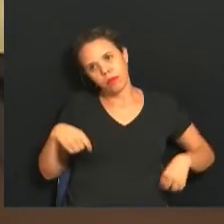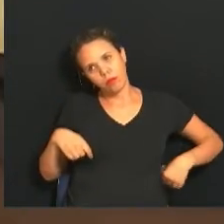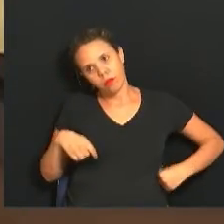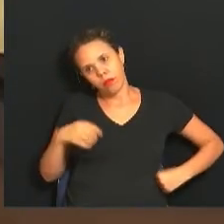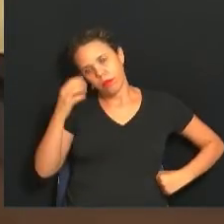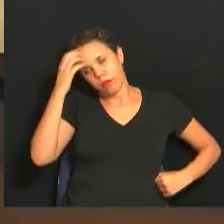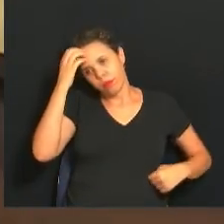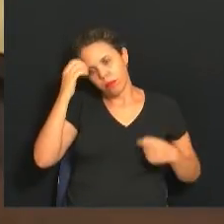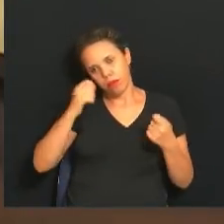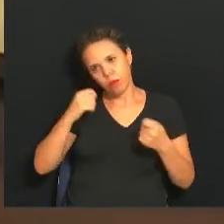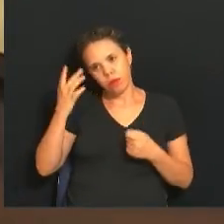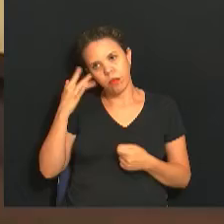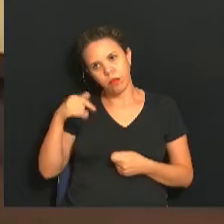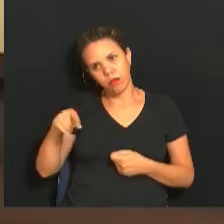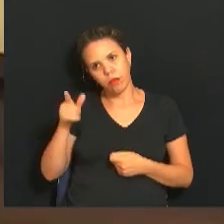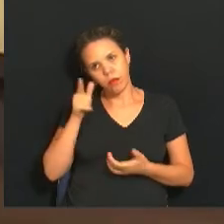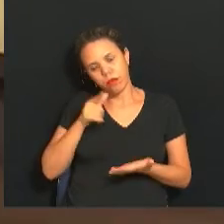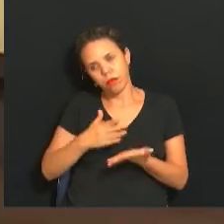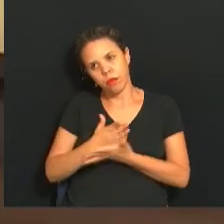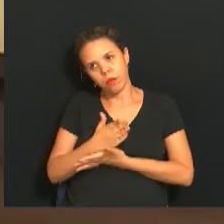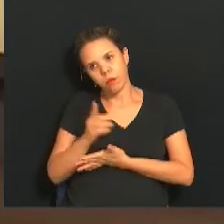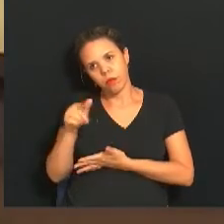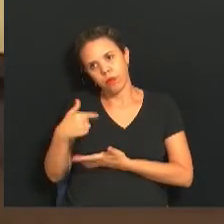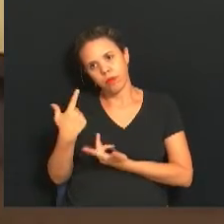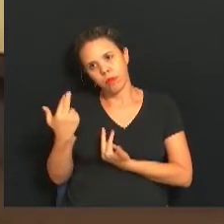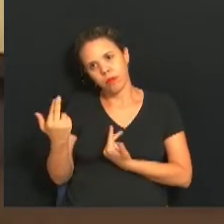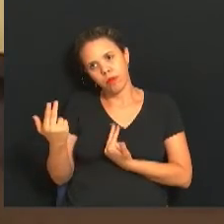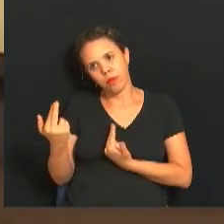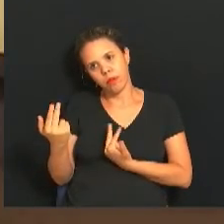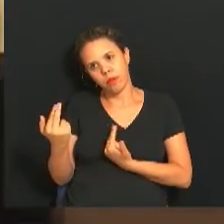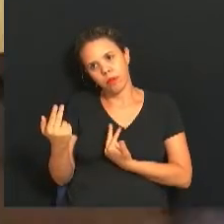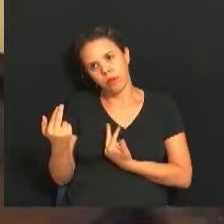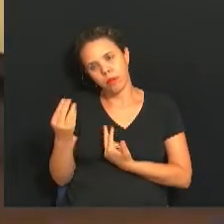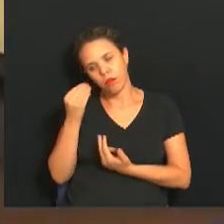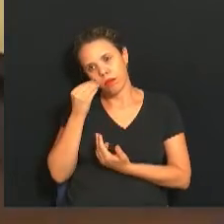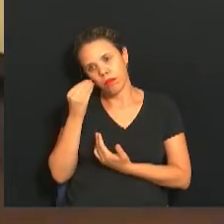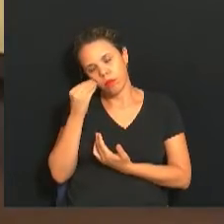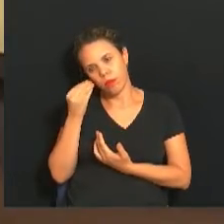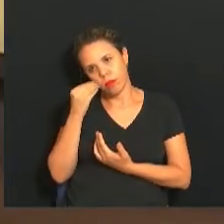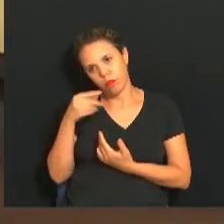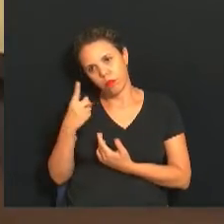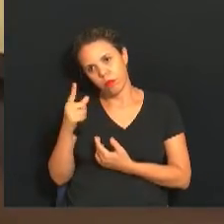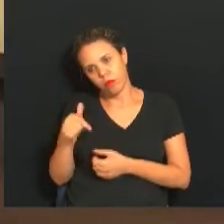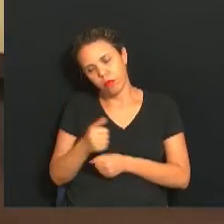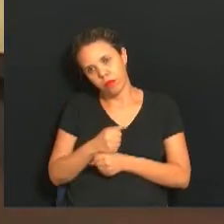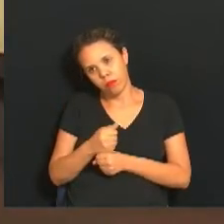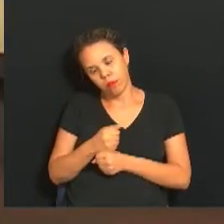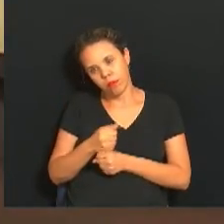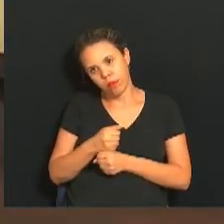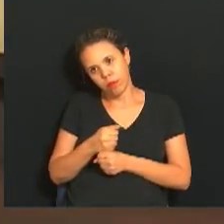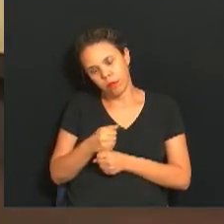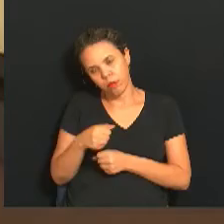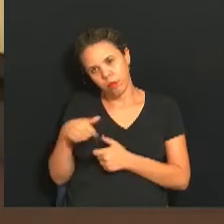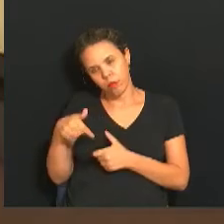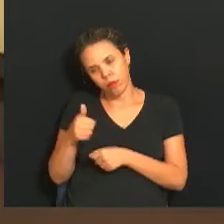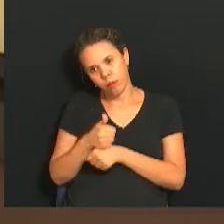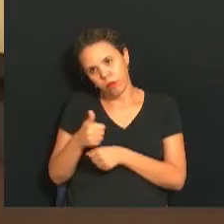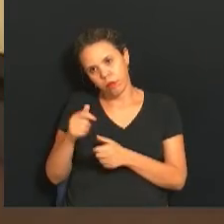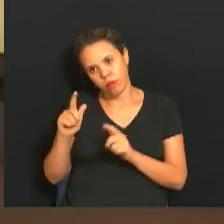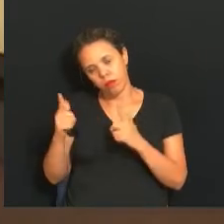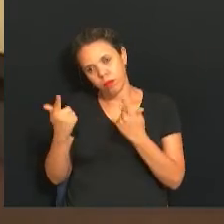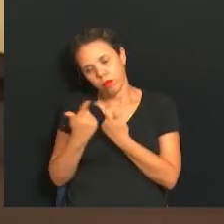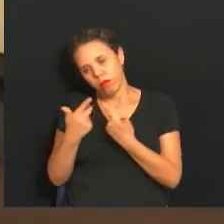entrevista hoje, amanhã você vai passar, porque foi assim comigo. E eu atuo já há 17 anos nesse mercado de gestão de